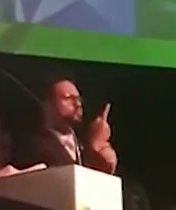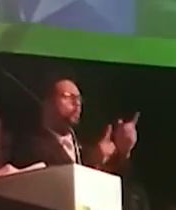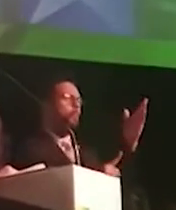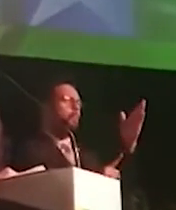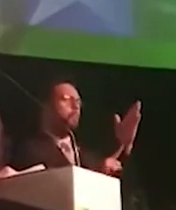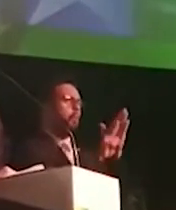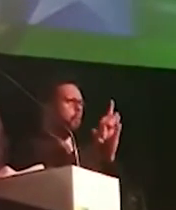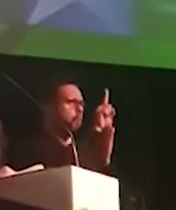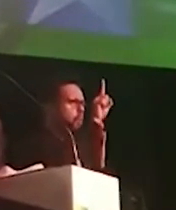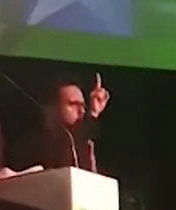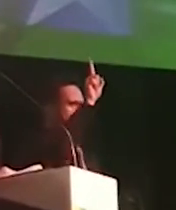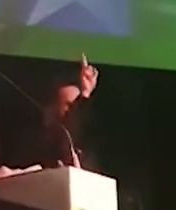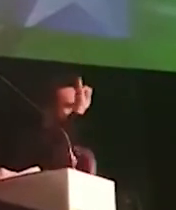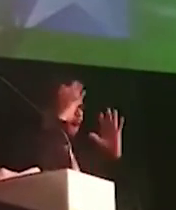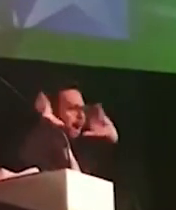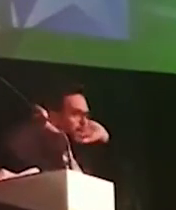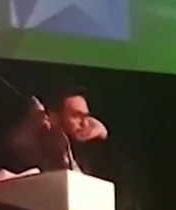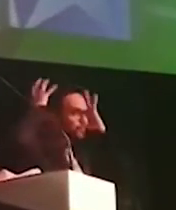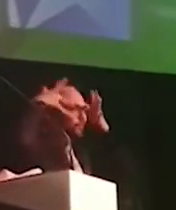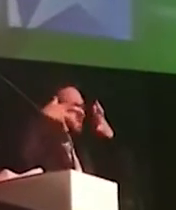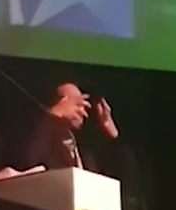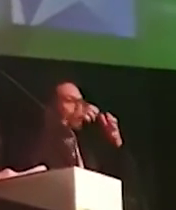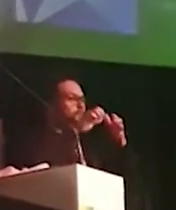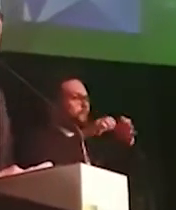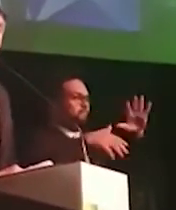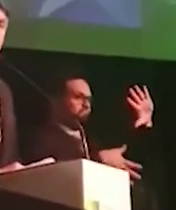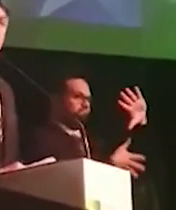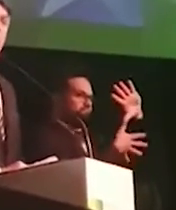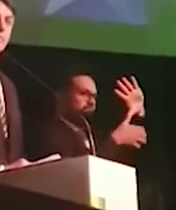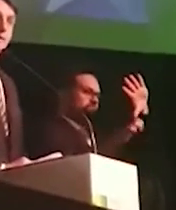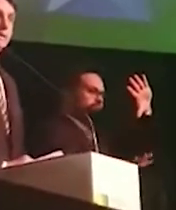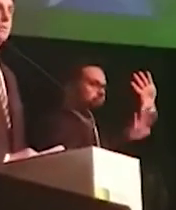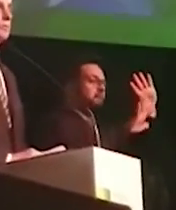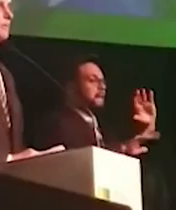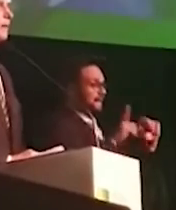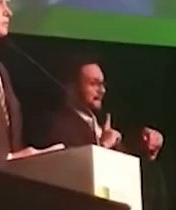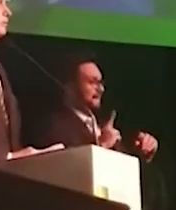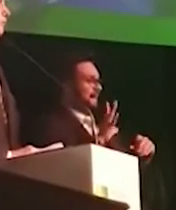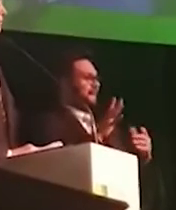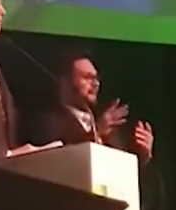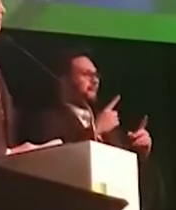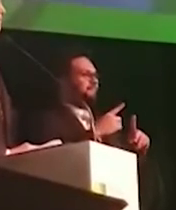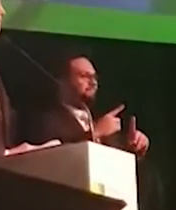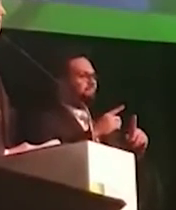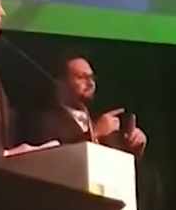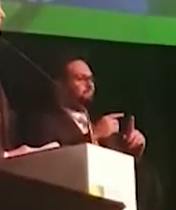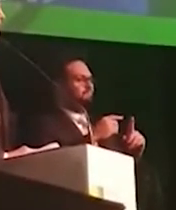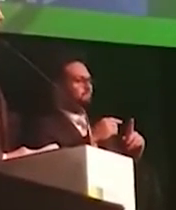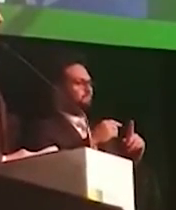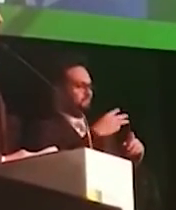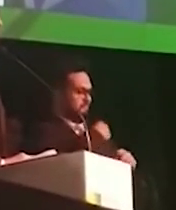Sul, que está fazendo uma verdadeira revolução no seu ministério, apesar dos parcos recursos.